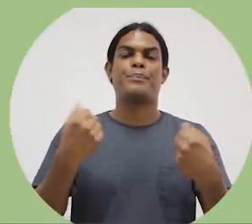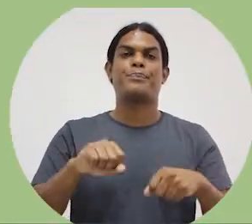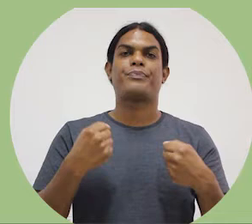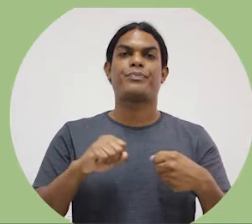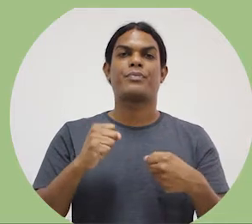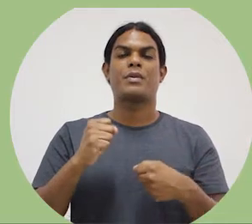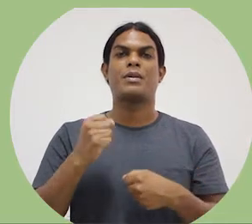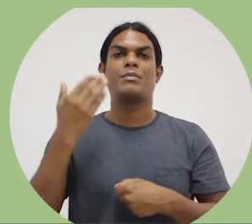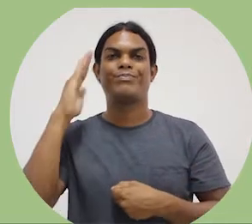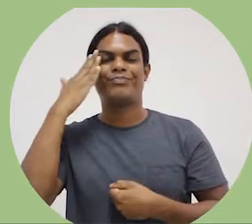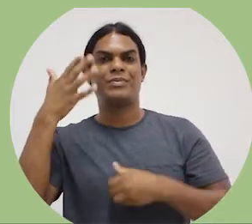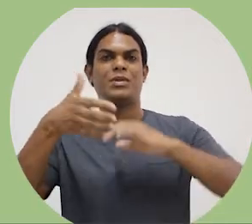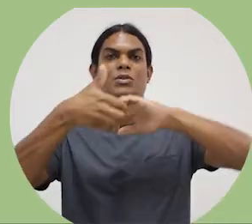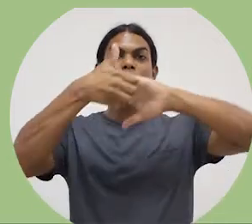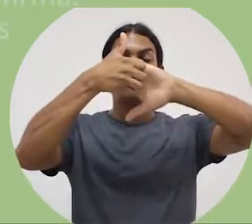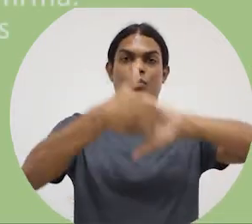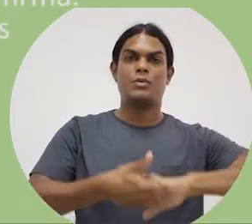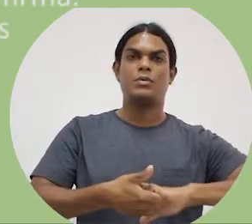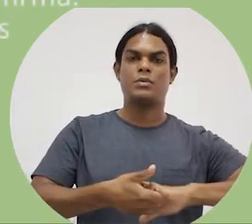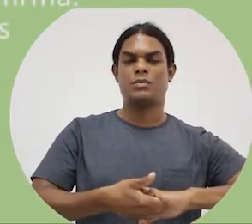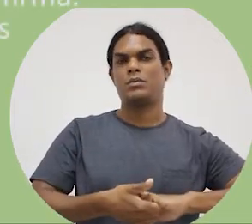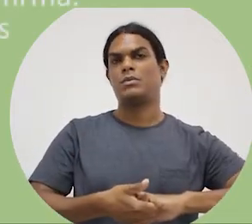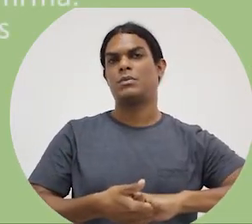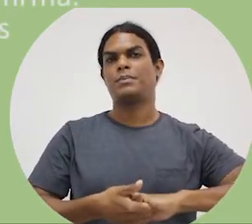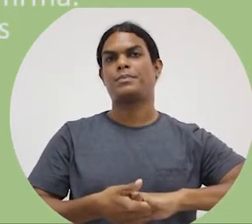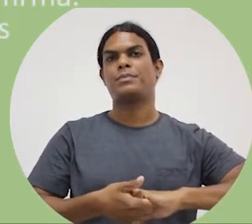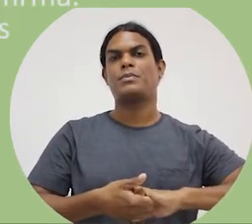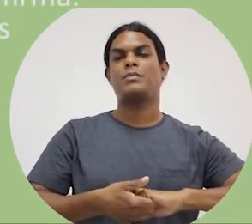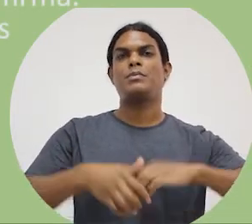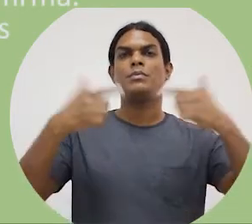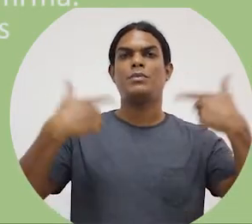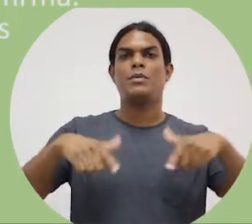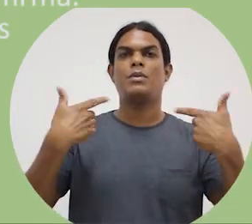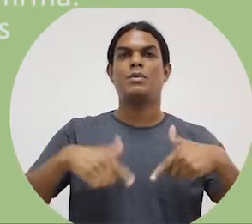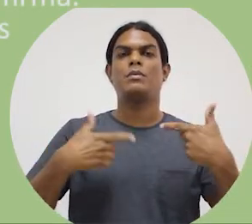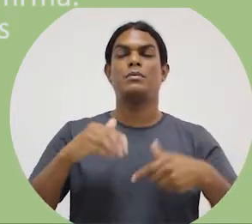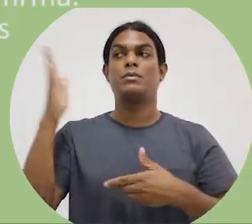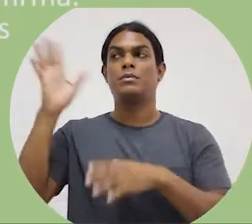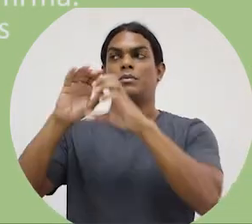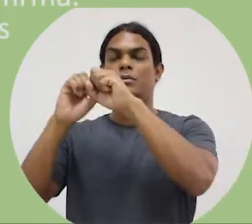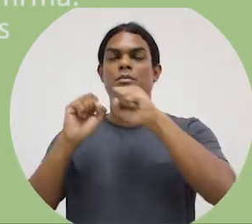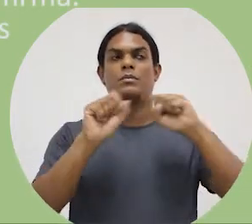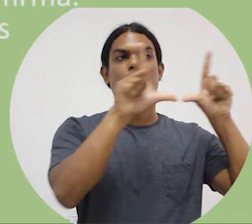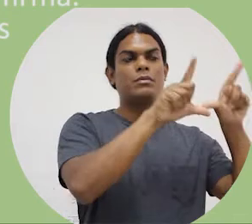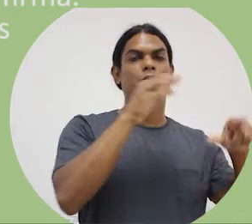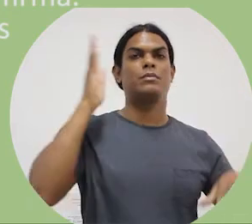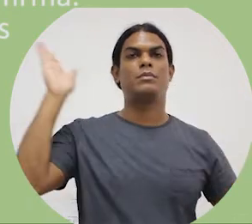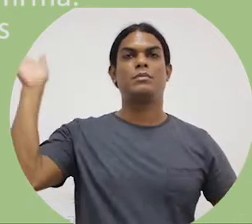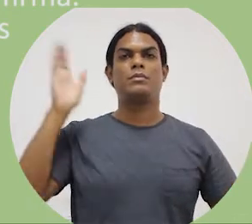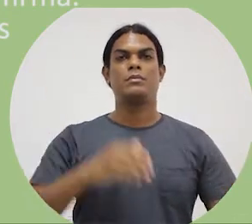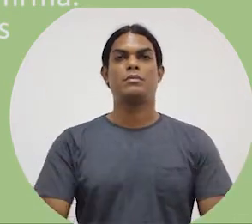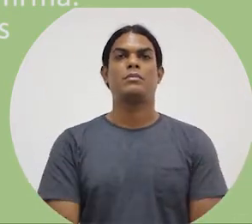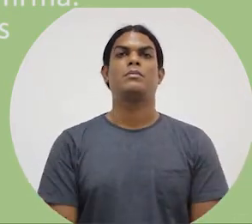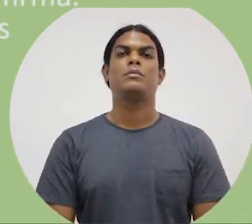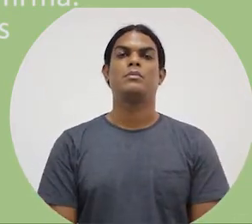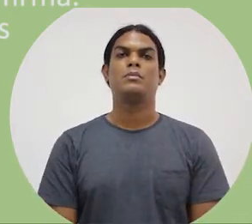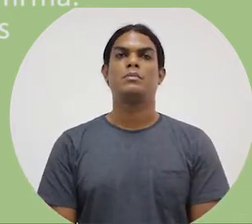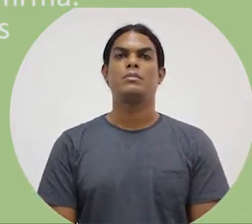serviço. Como vocês podem ver aqui no slide, o nível de serviço é conceituado e definido por